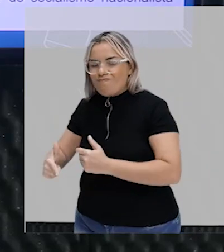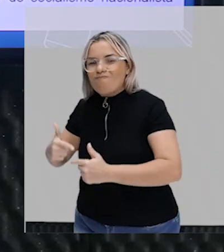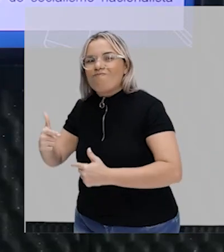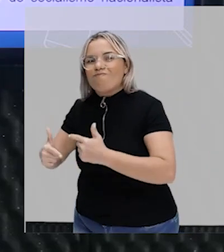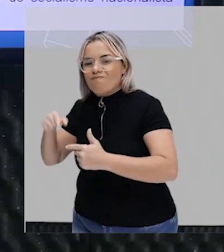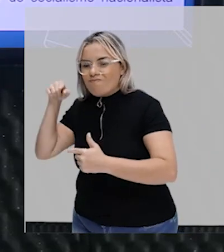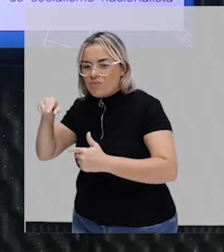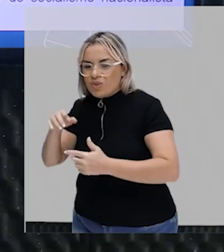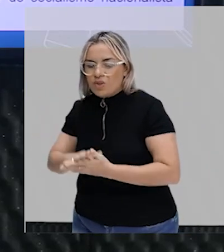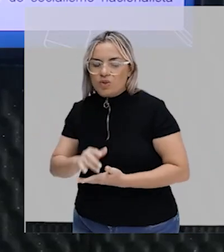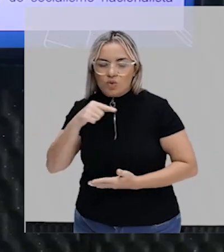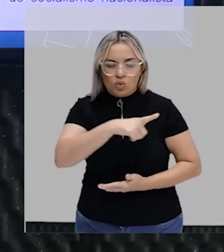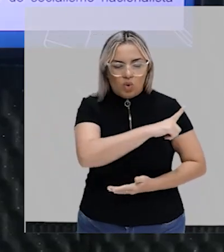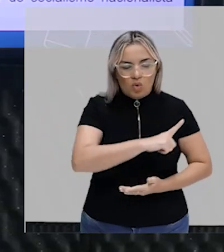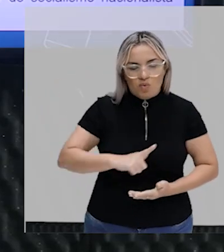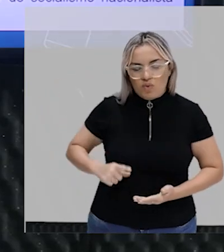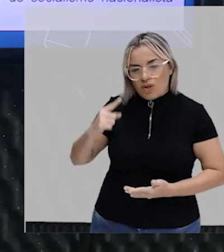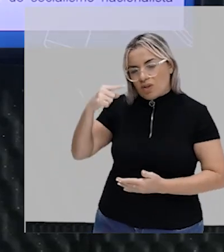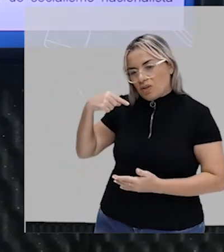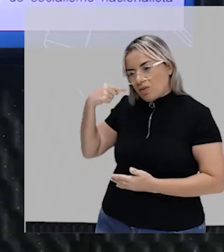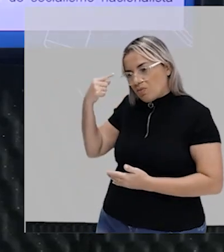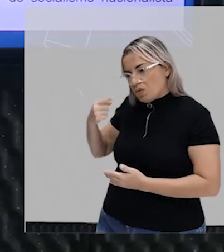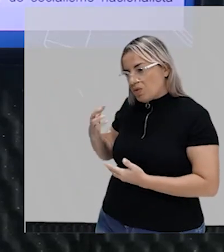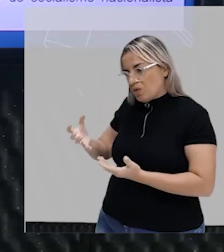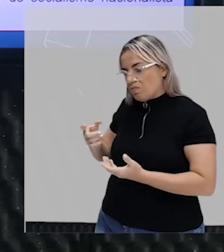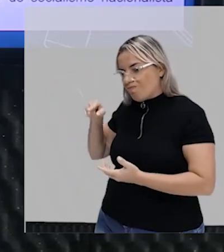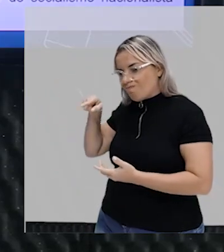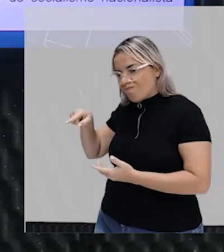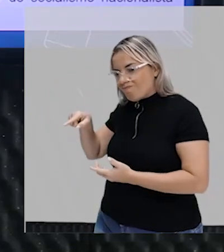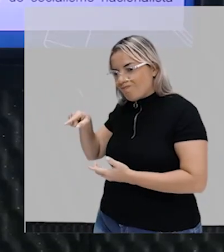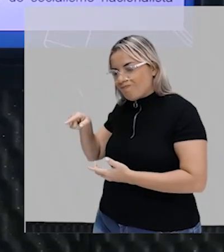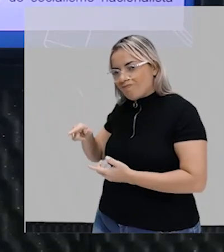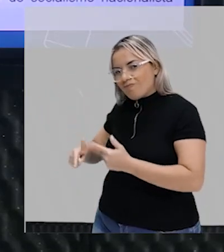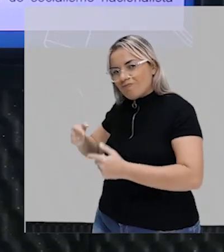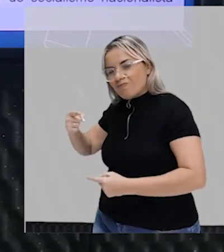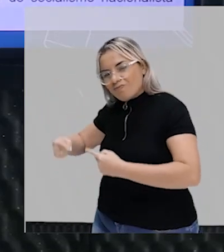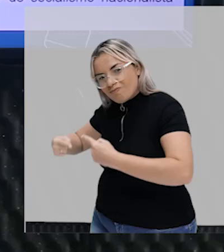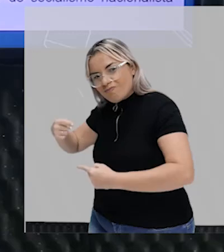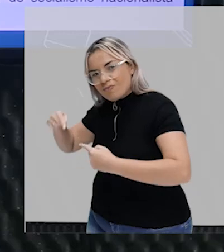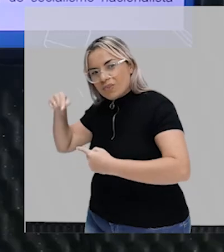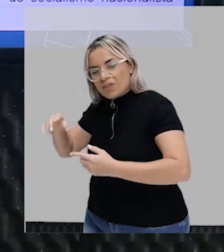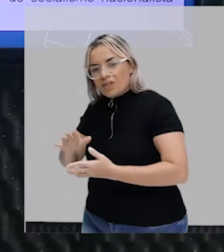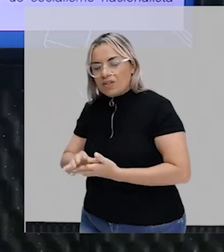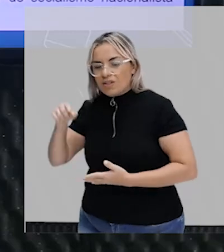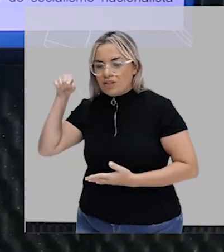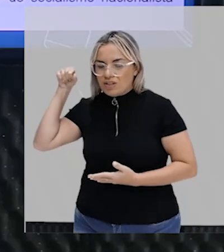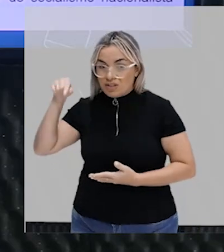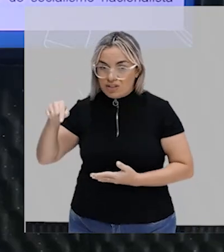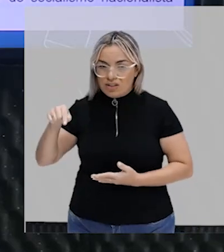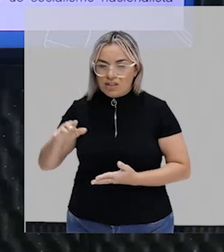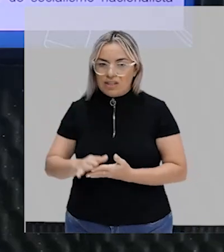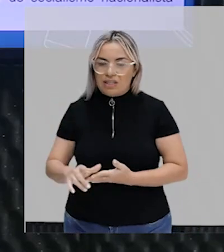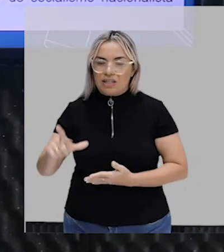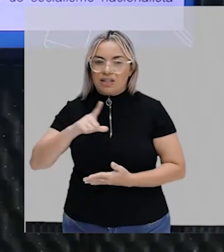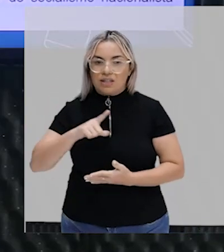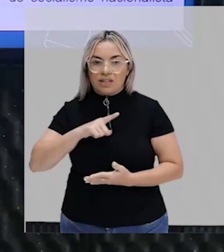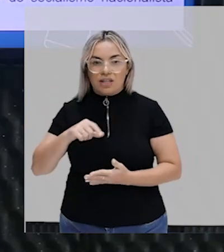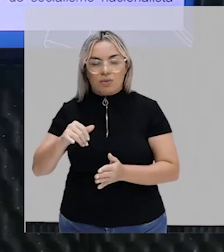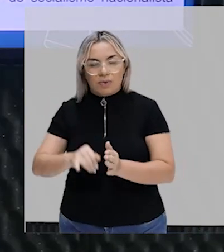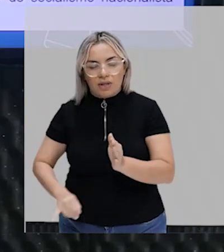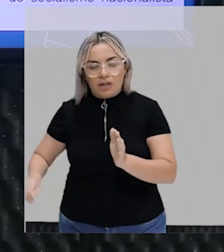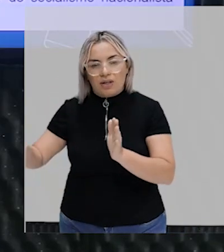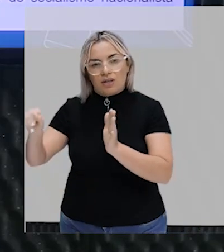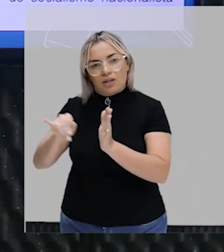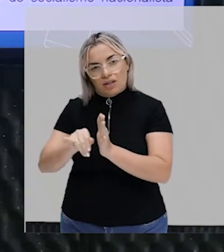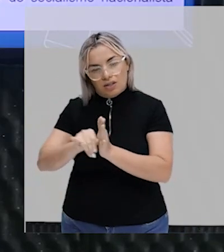que, além disso, essas pessoas bascas, catalãs, elas possuem uma identidade própria, ou seja, elas possuem um